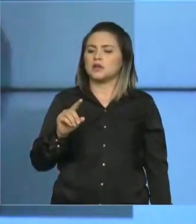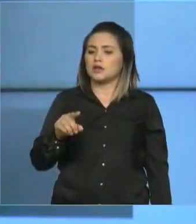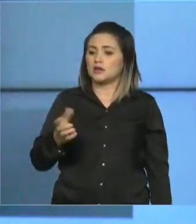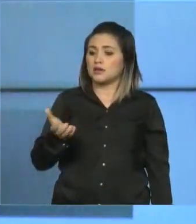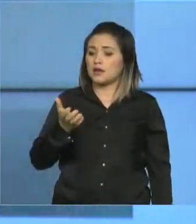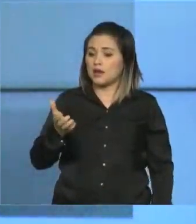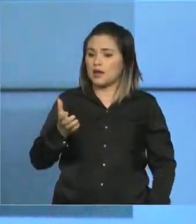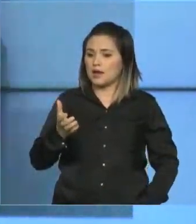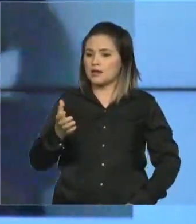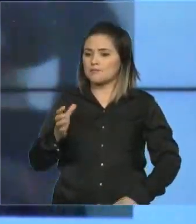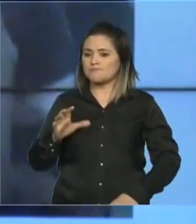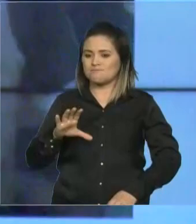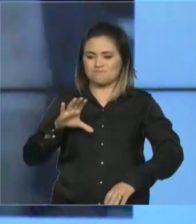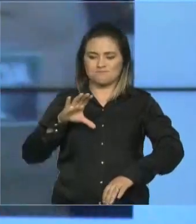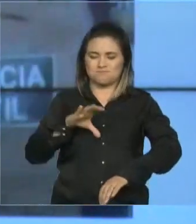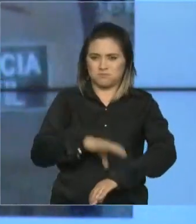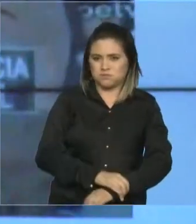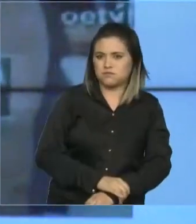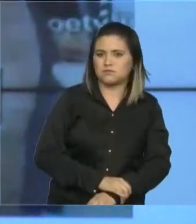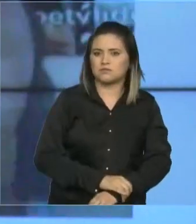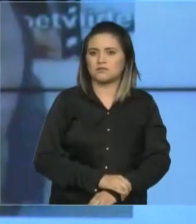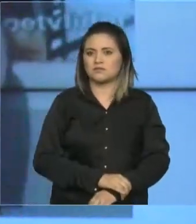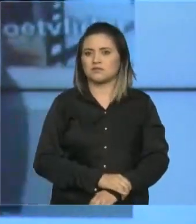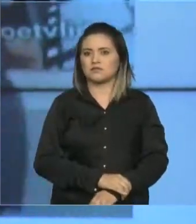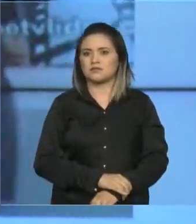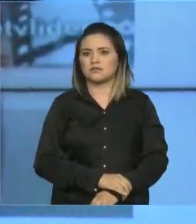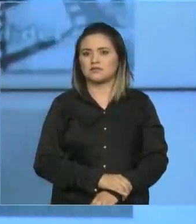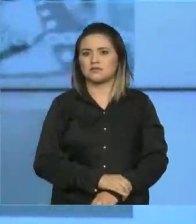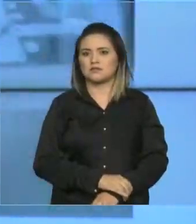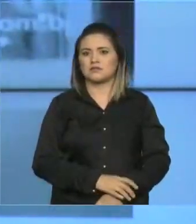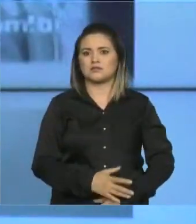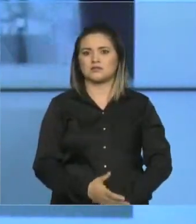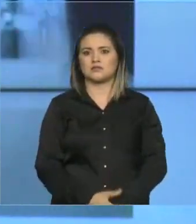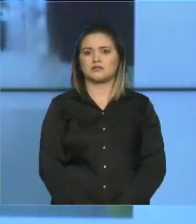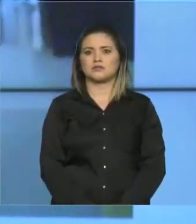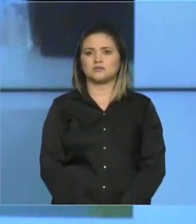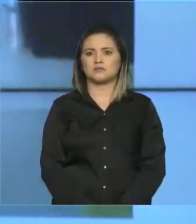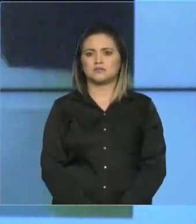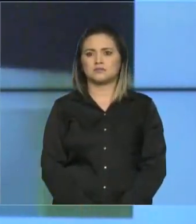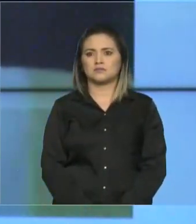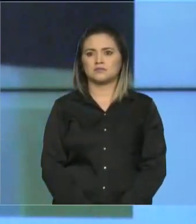imobilizar o paciente ali no momento.